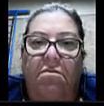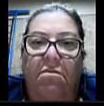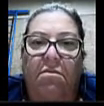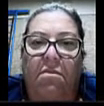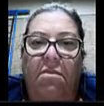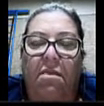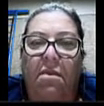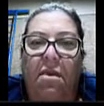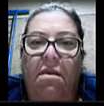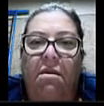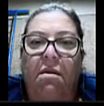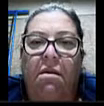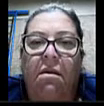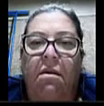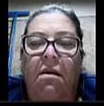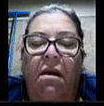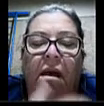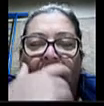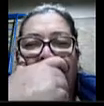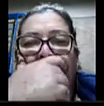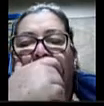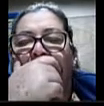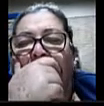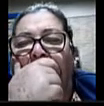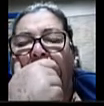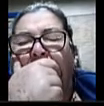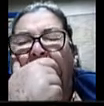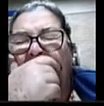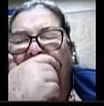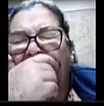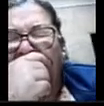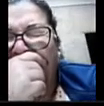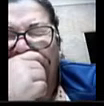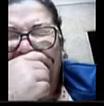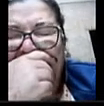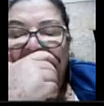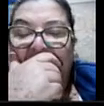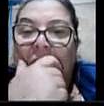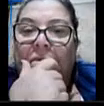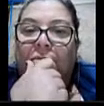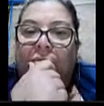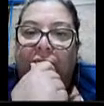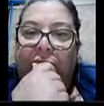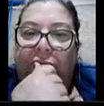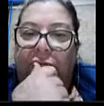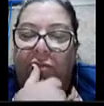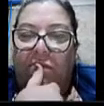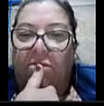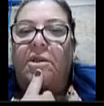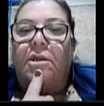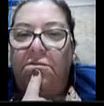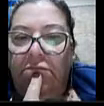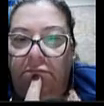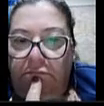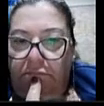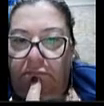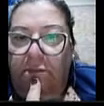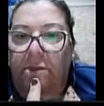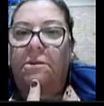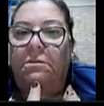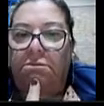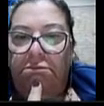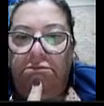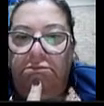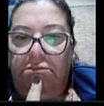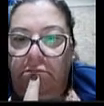estão presentes no quadro de dislexia, tá? Aí gente tem a descalculia, que seria